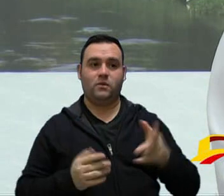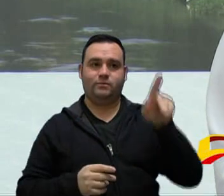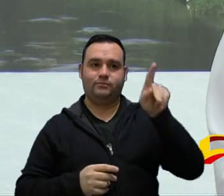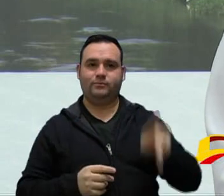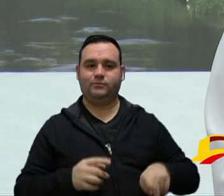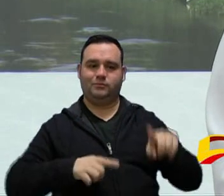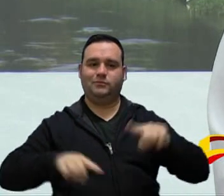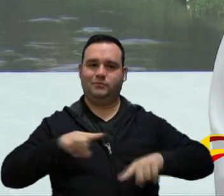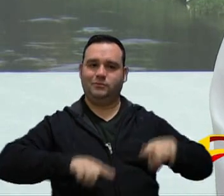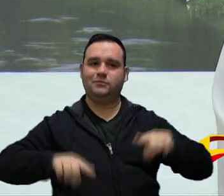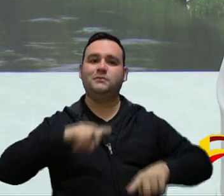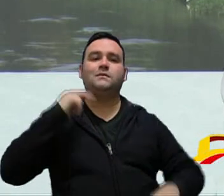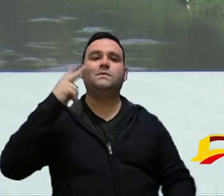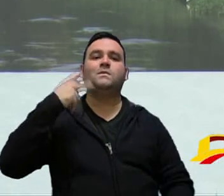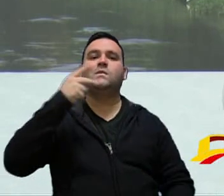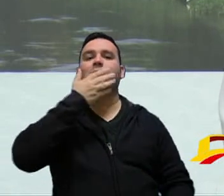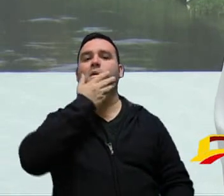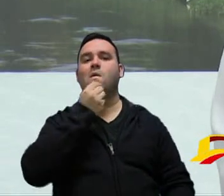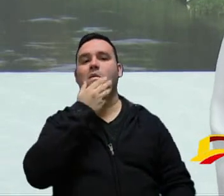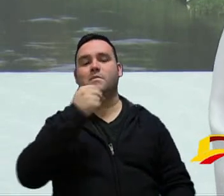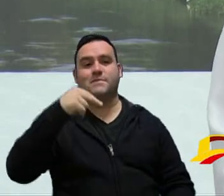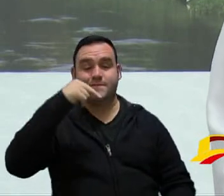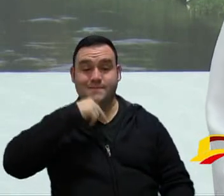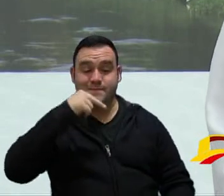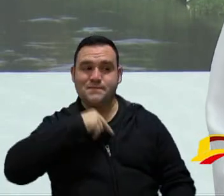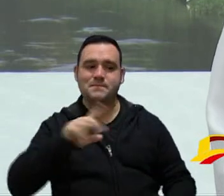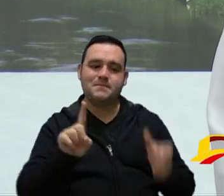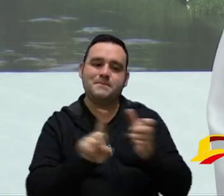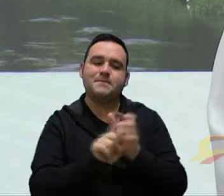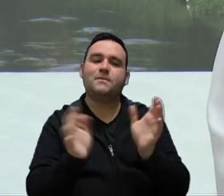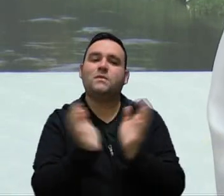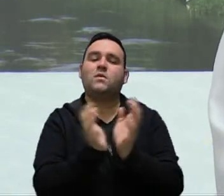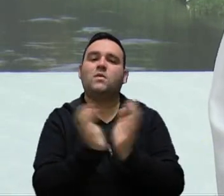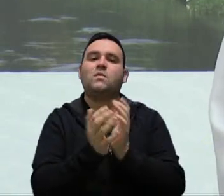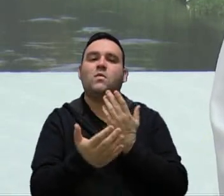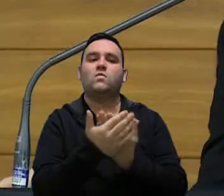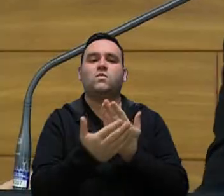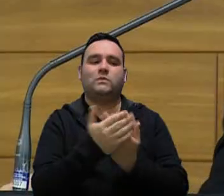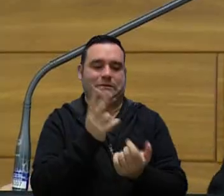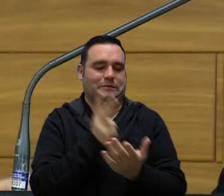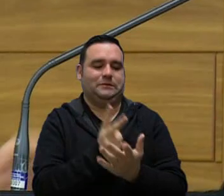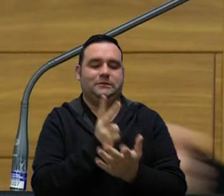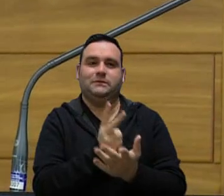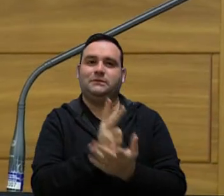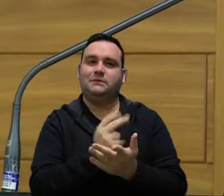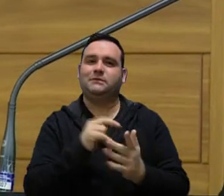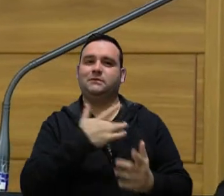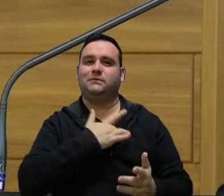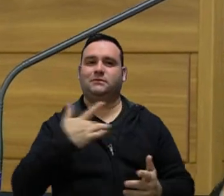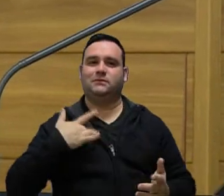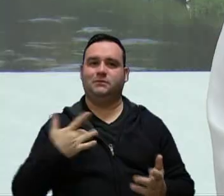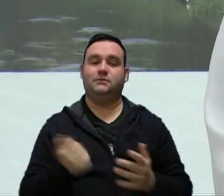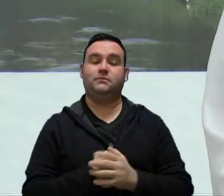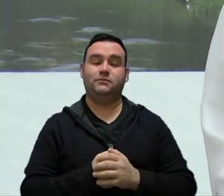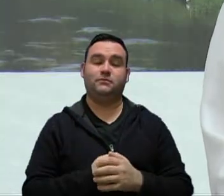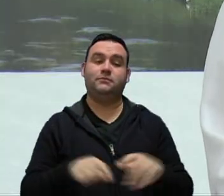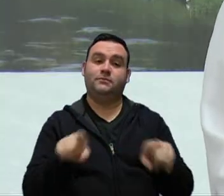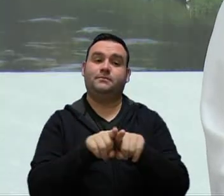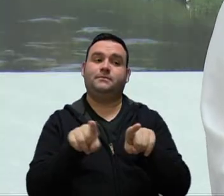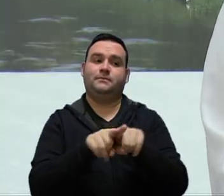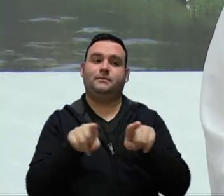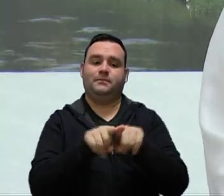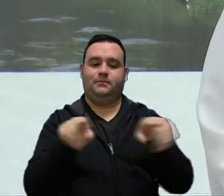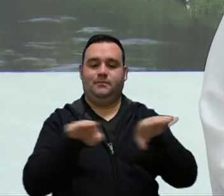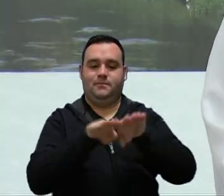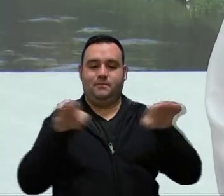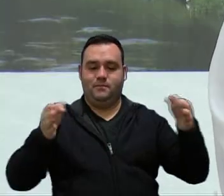presidência dos trabalhos o vereador anselmo neto membro da comissão permanente de saúde ocupa